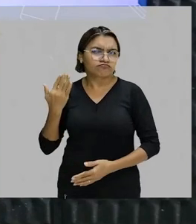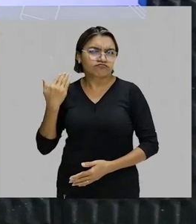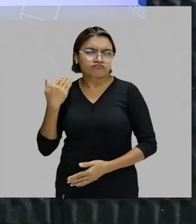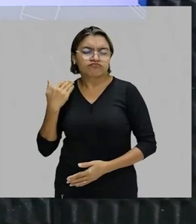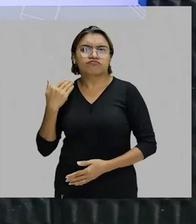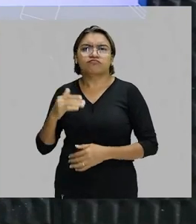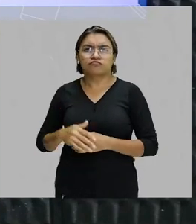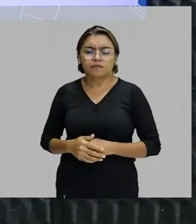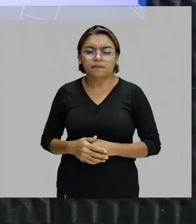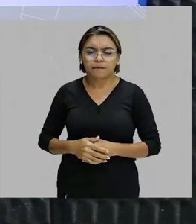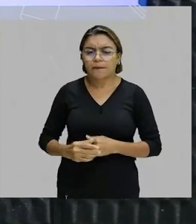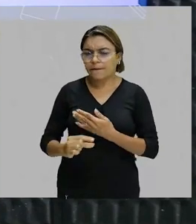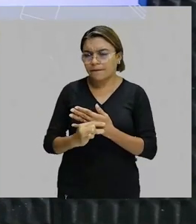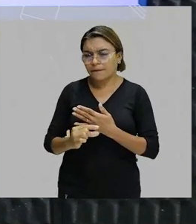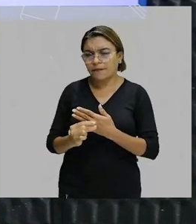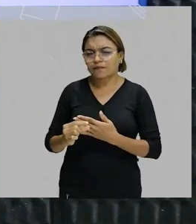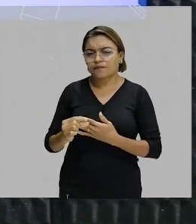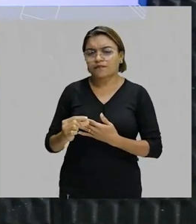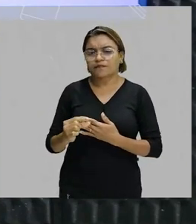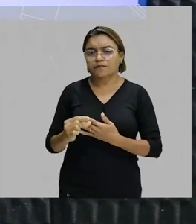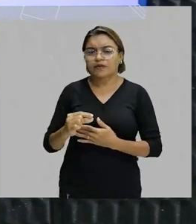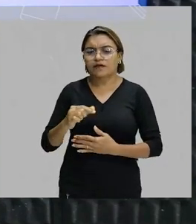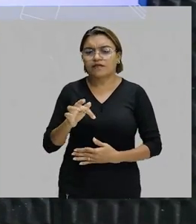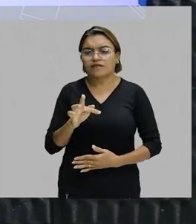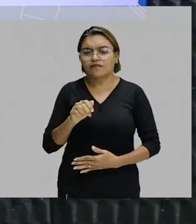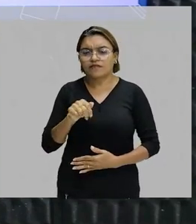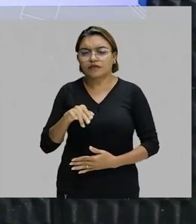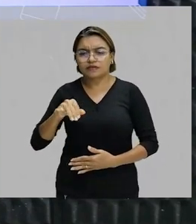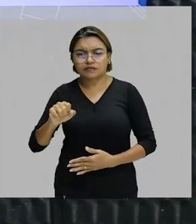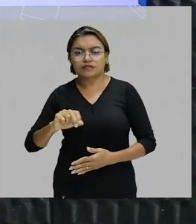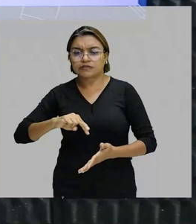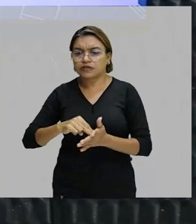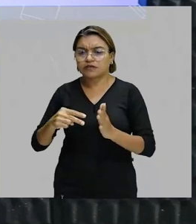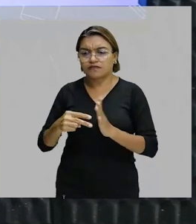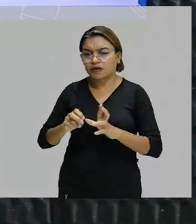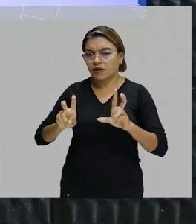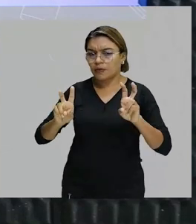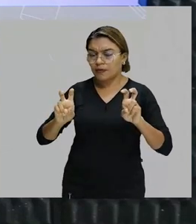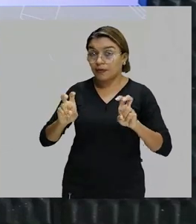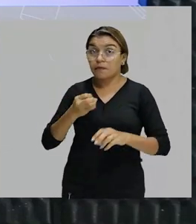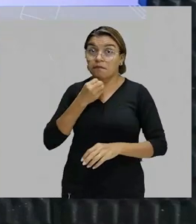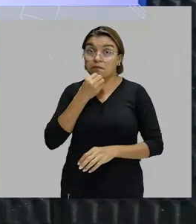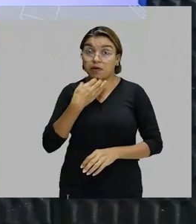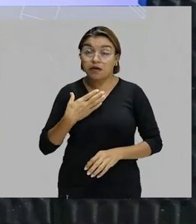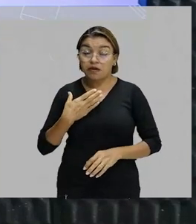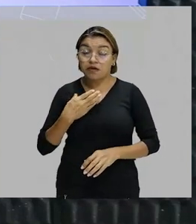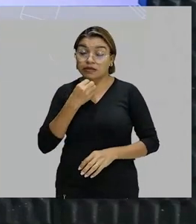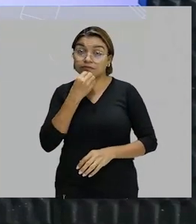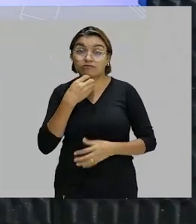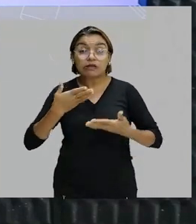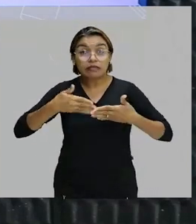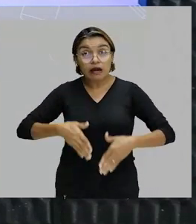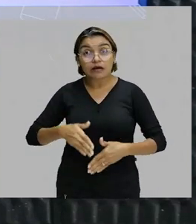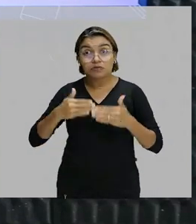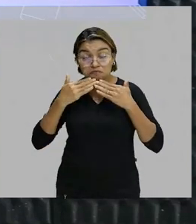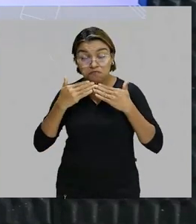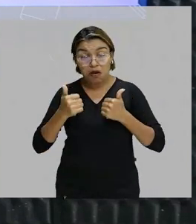Francis Galton do pensador inglês e o significado dela é esse entre aspas aqueles que são bem nascidos por isso que as teorias raciais também